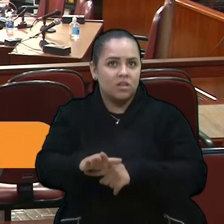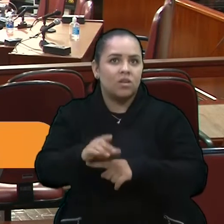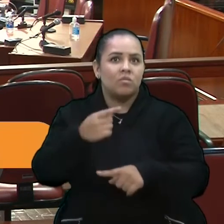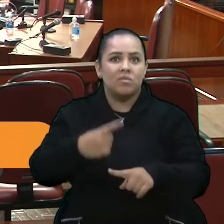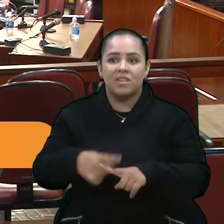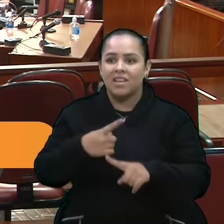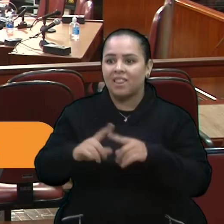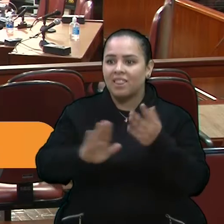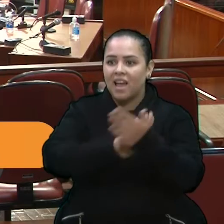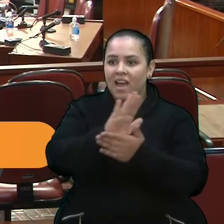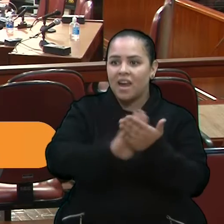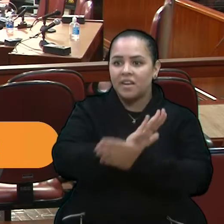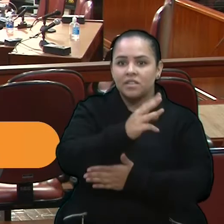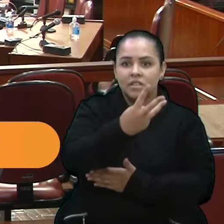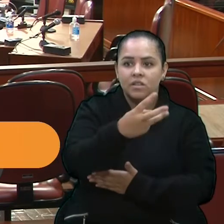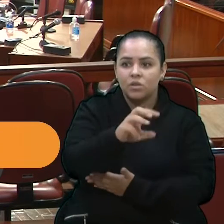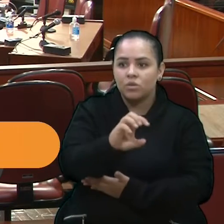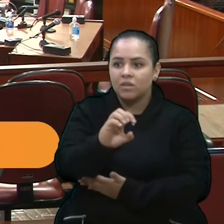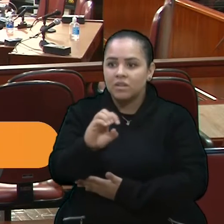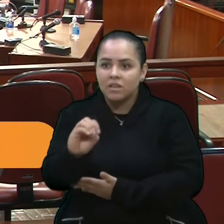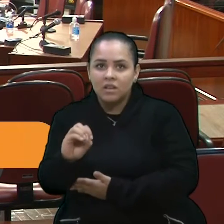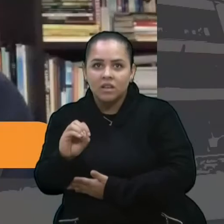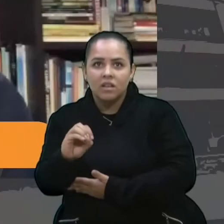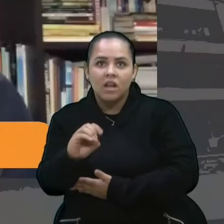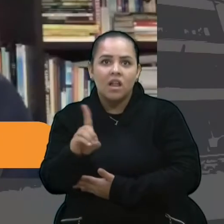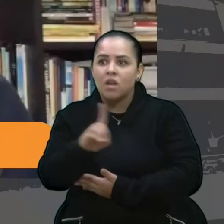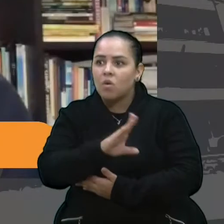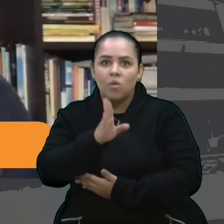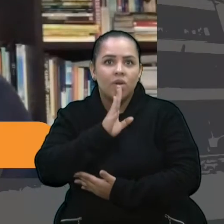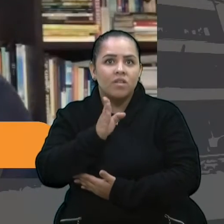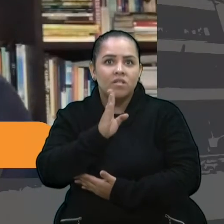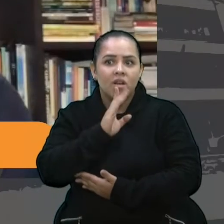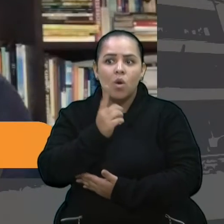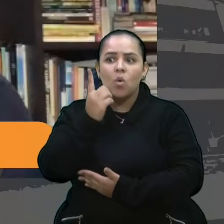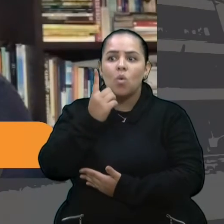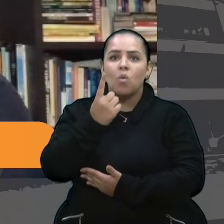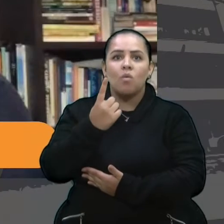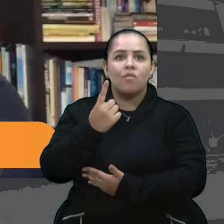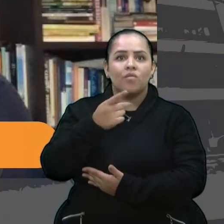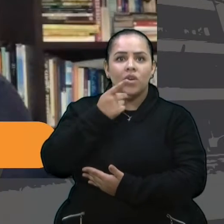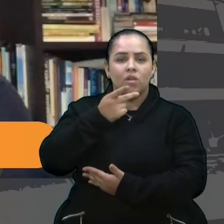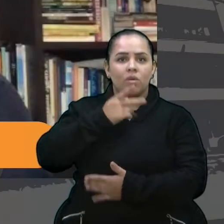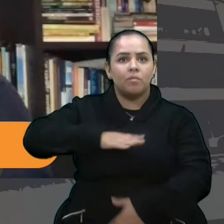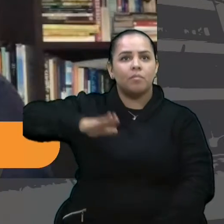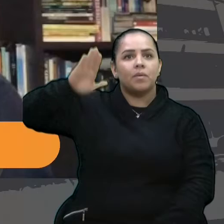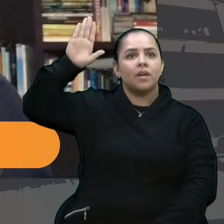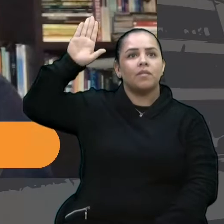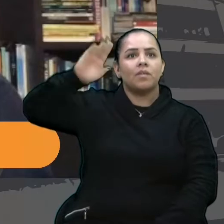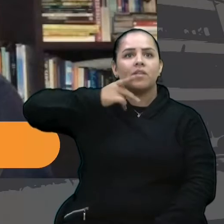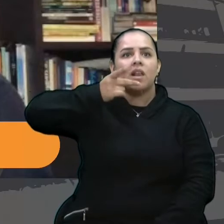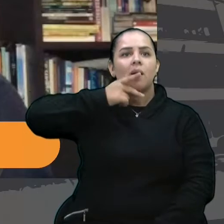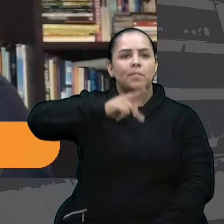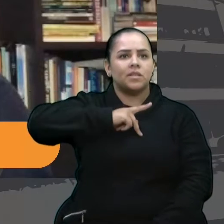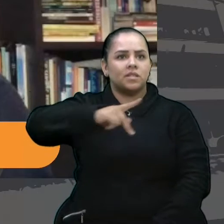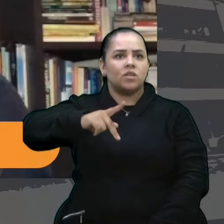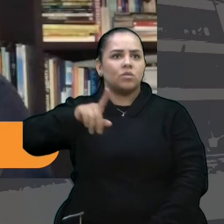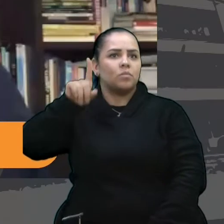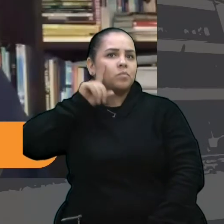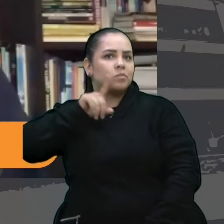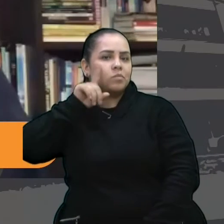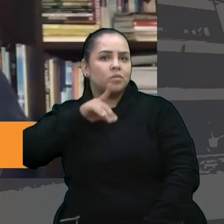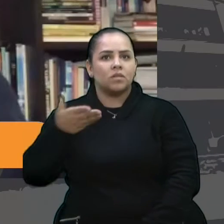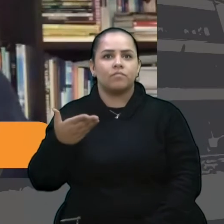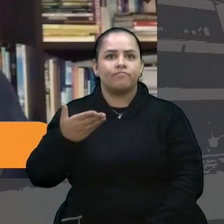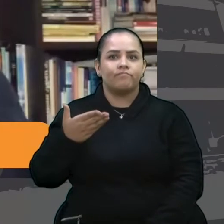sabia quem era Winston Churchill. Um deles chegou a levantar o braço para dizer que era presidente dos Estados Unidos. Aí eu desisti, eu disse, não adianta,